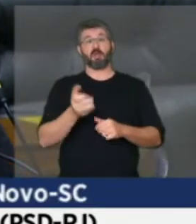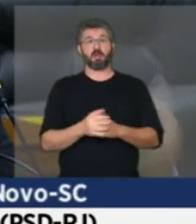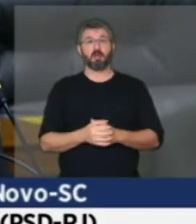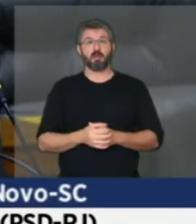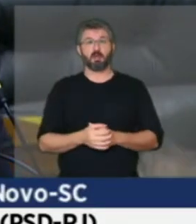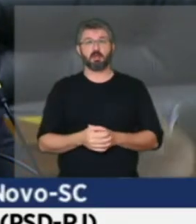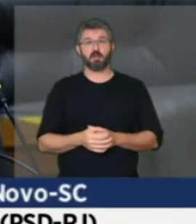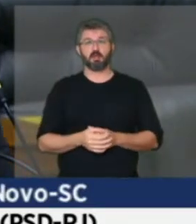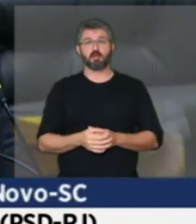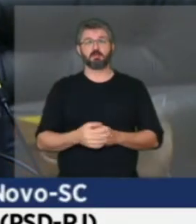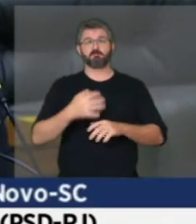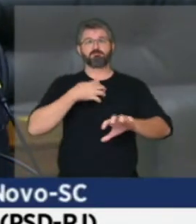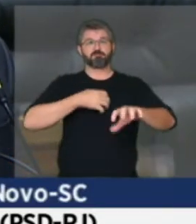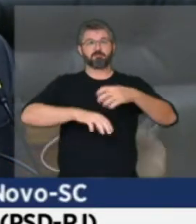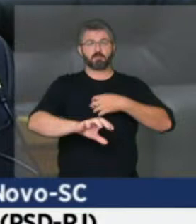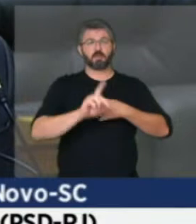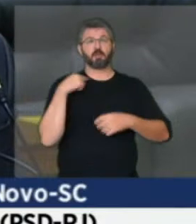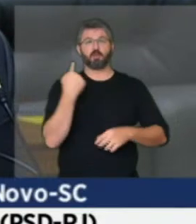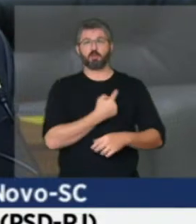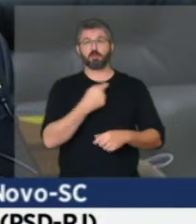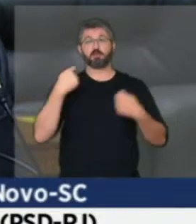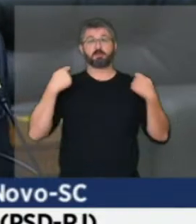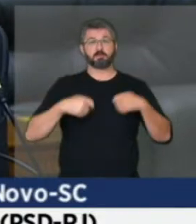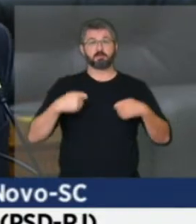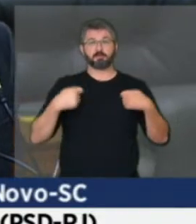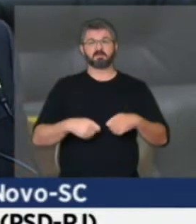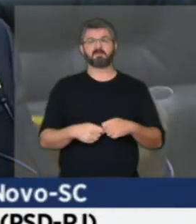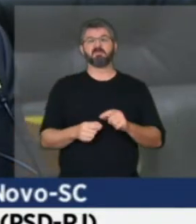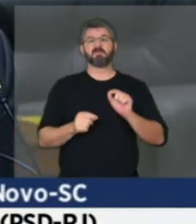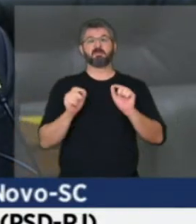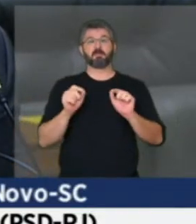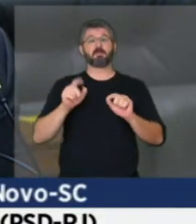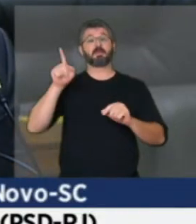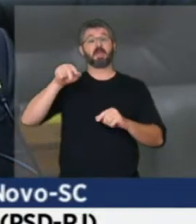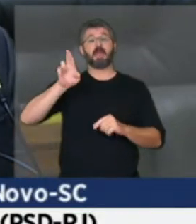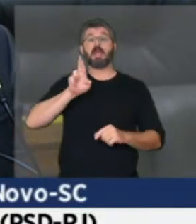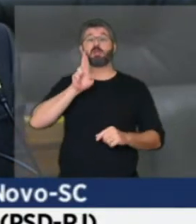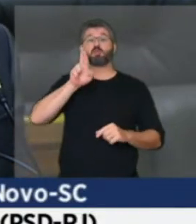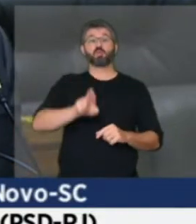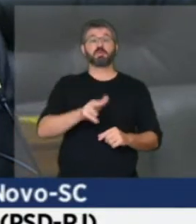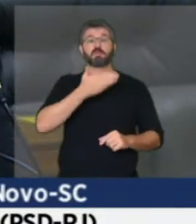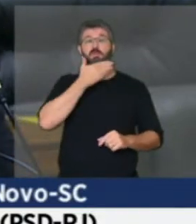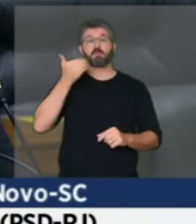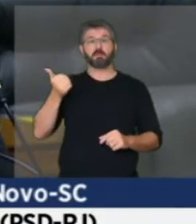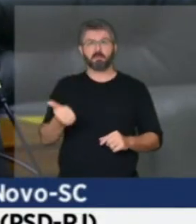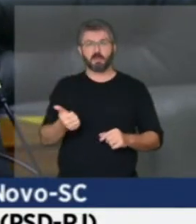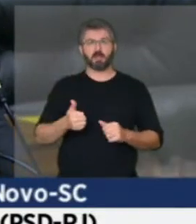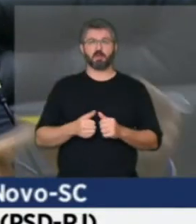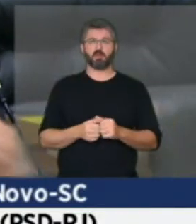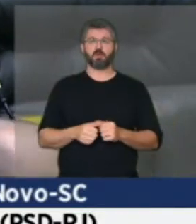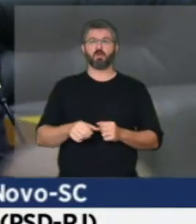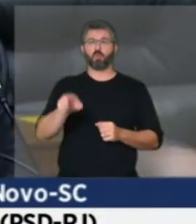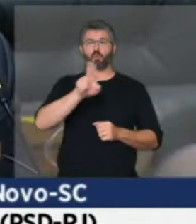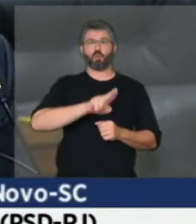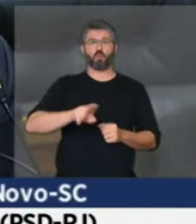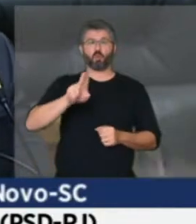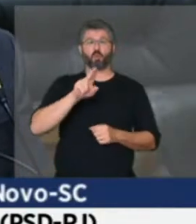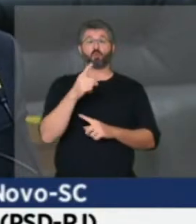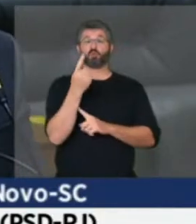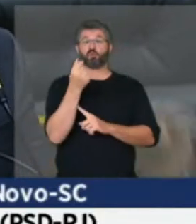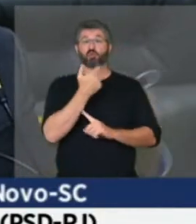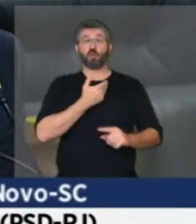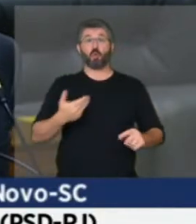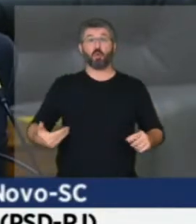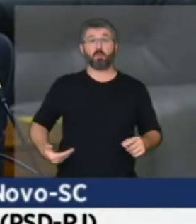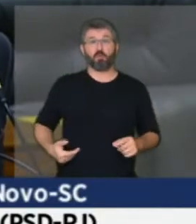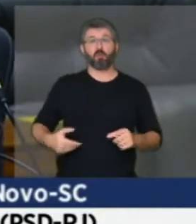A empatia que nós precisamos ter é um resultado melhor com a utilização dos recursos públicos